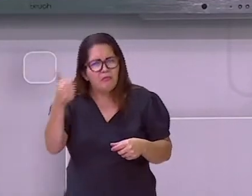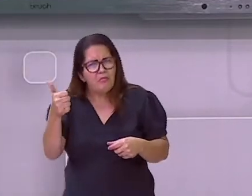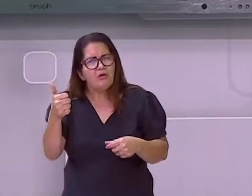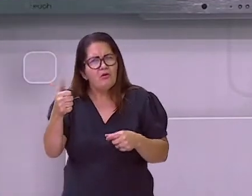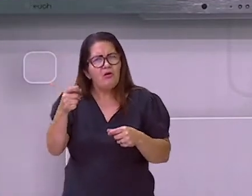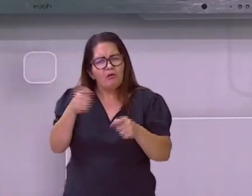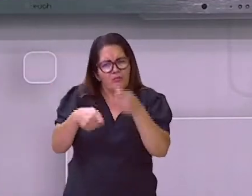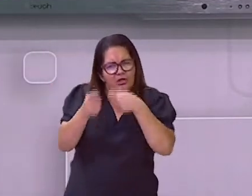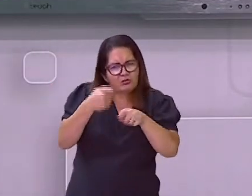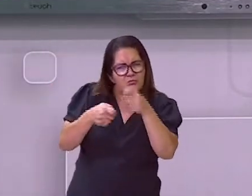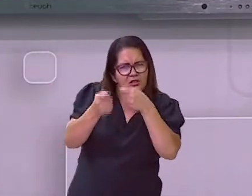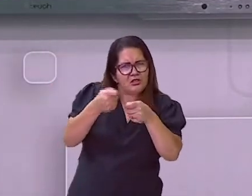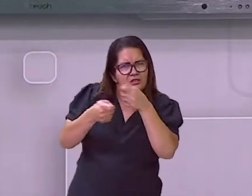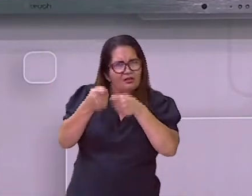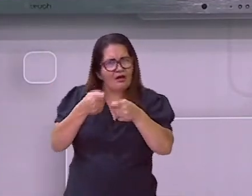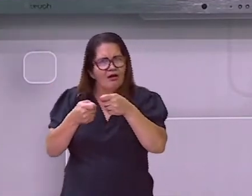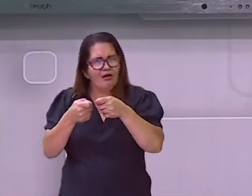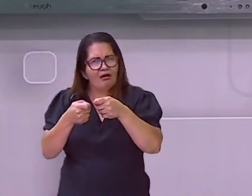Ok?